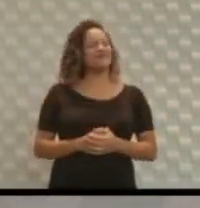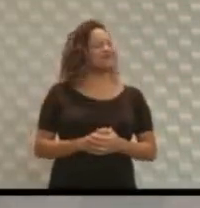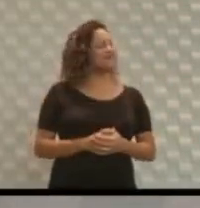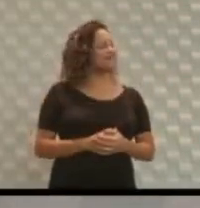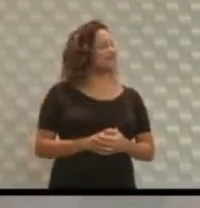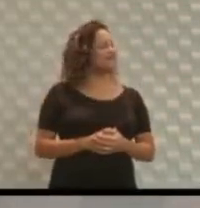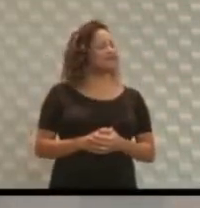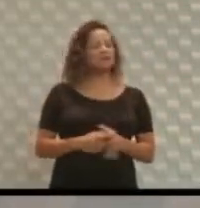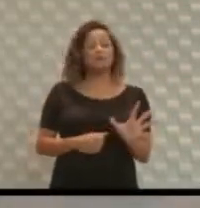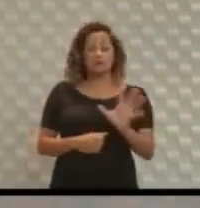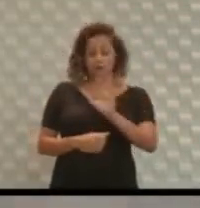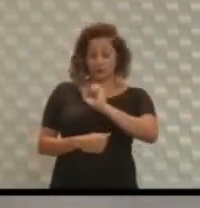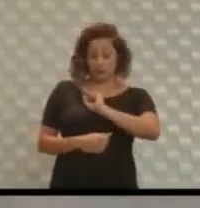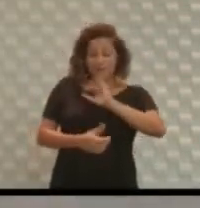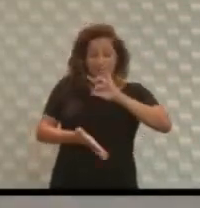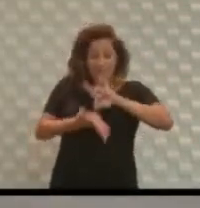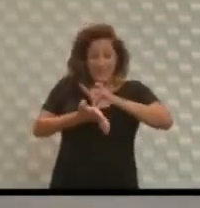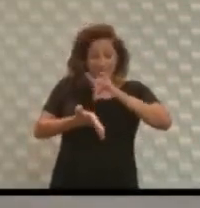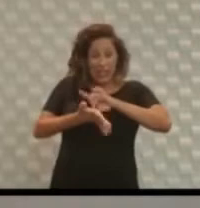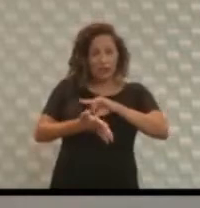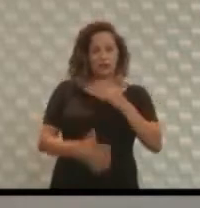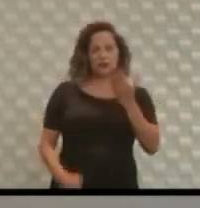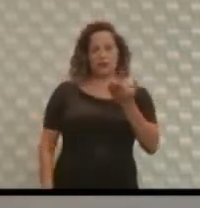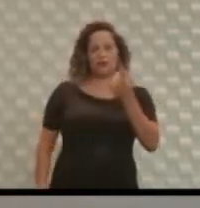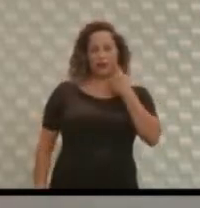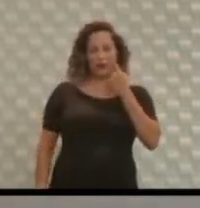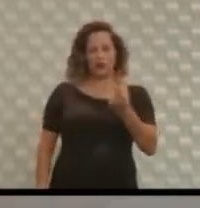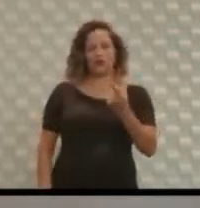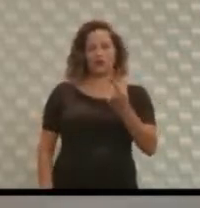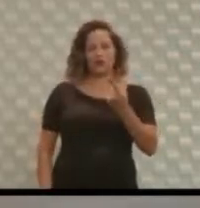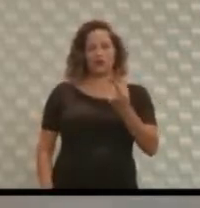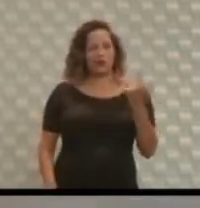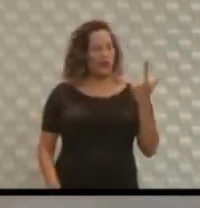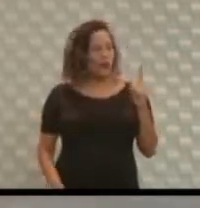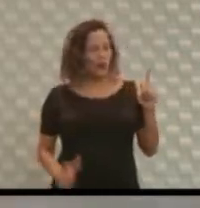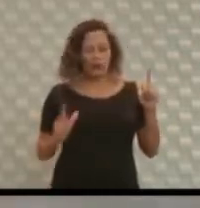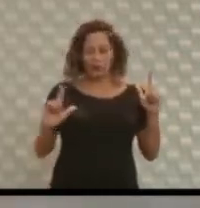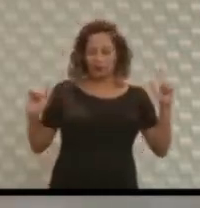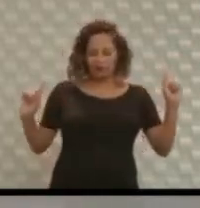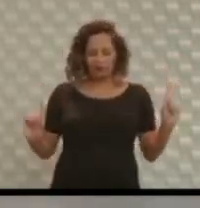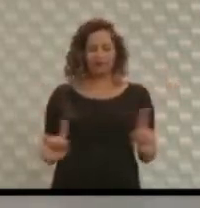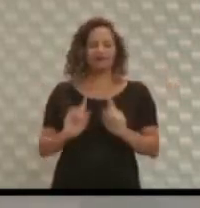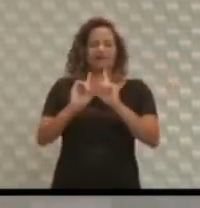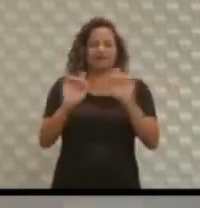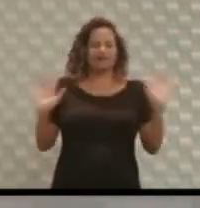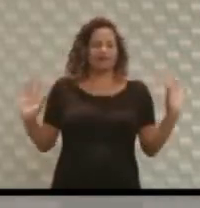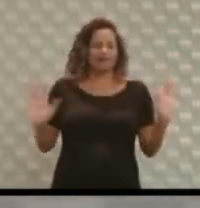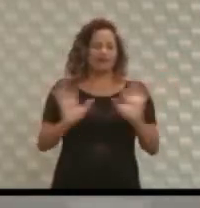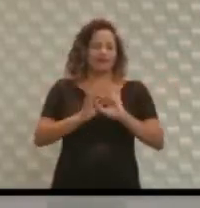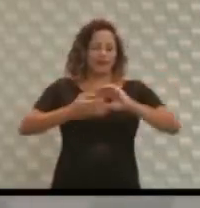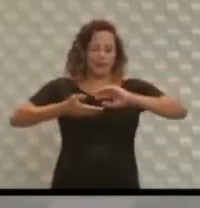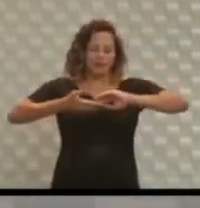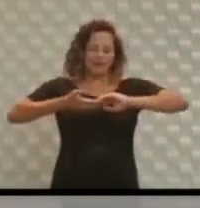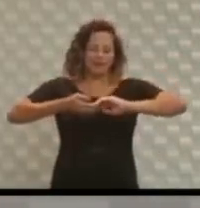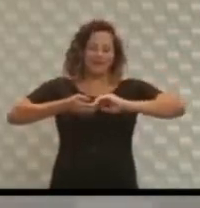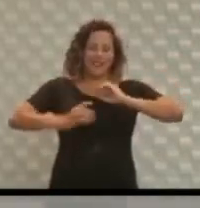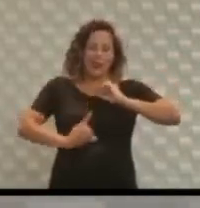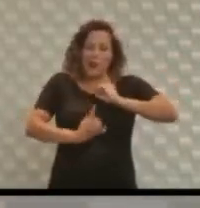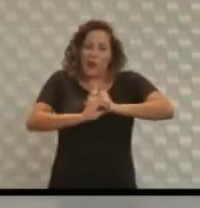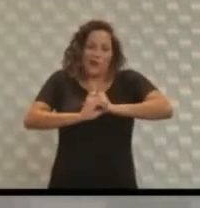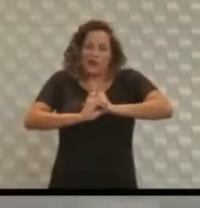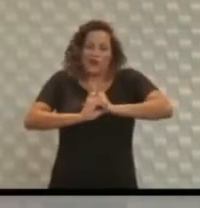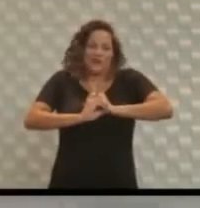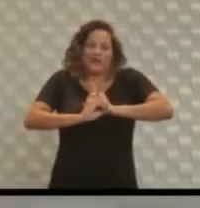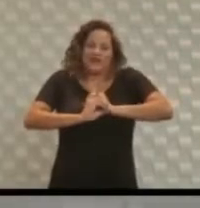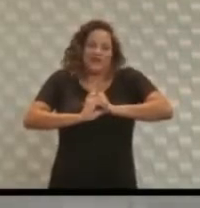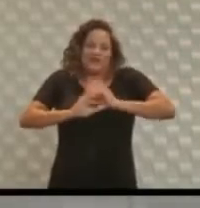O amor verdadeiro assim, é isso, é para o outro, é doação. Aí você se encontra e vocês realmente conseguem se tornar